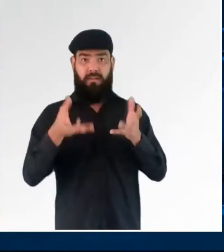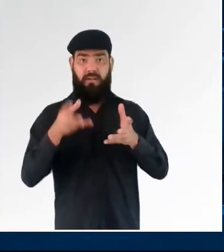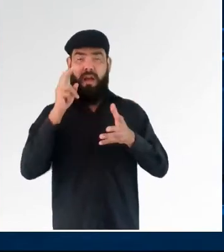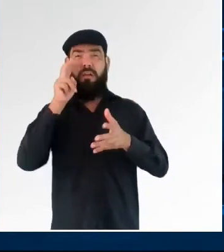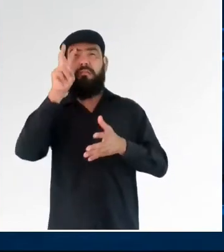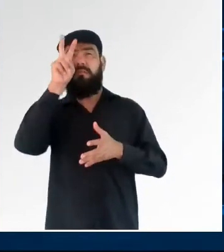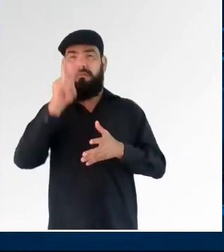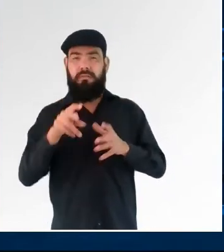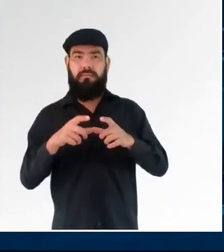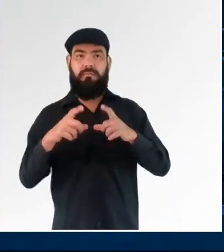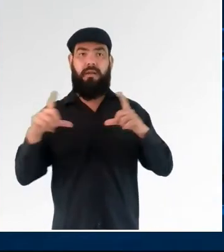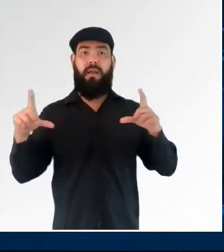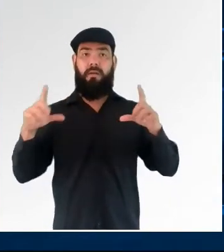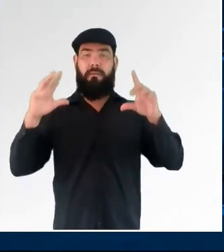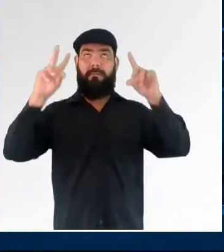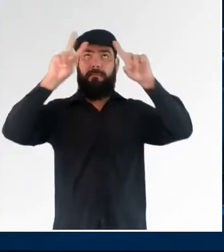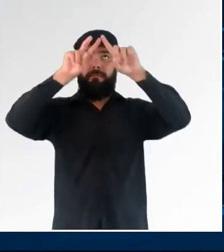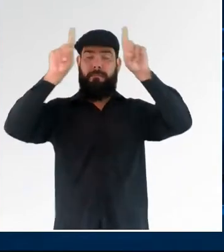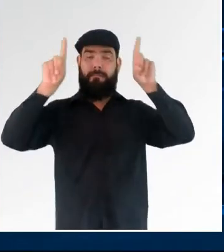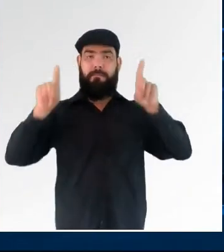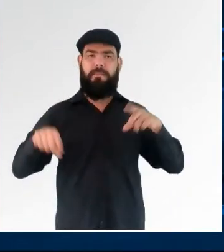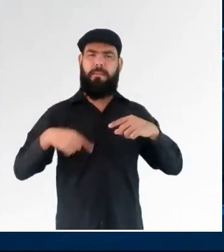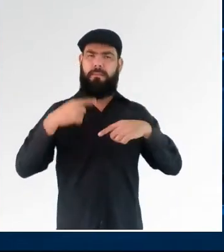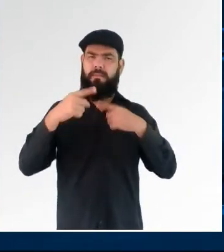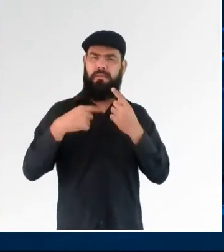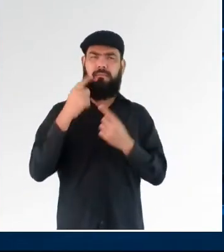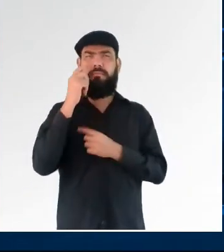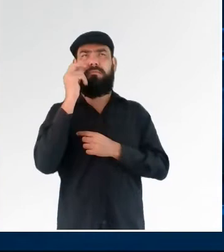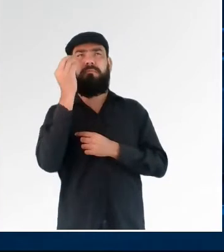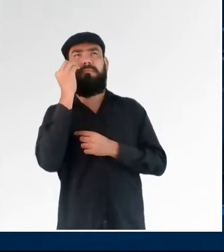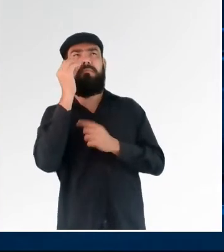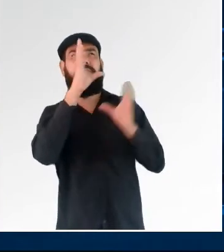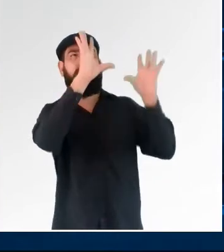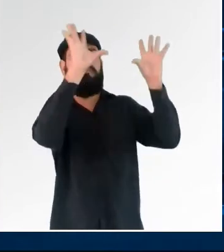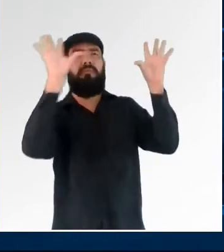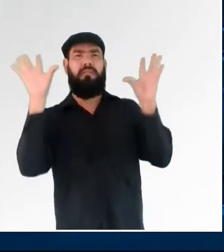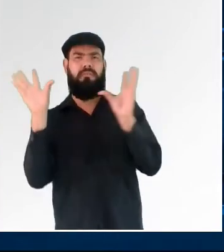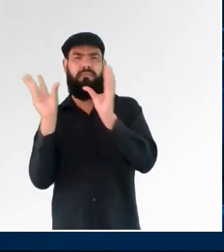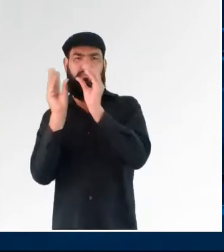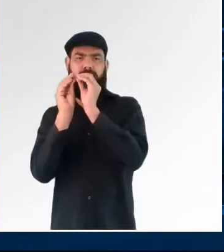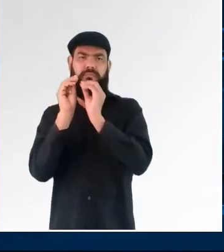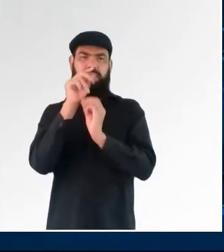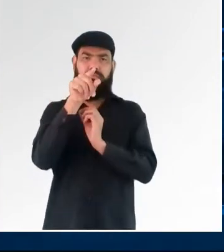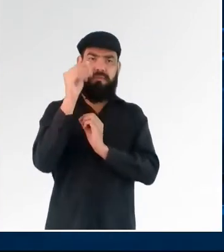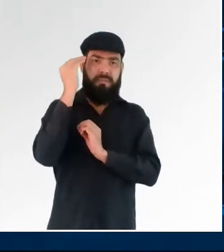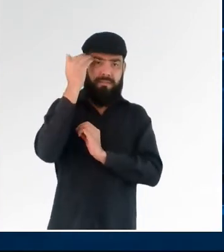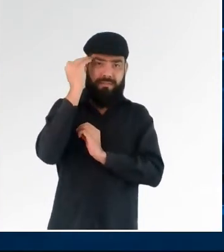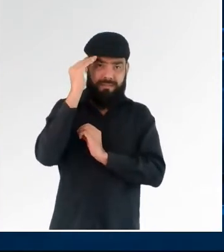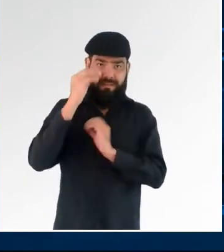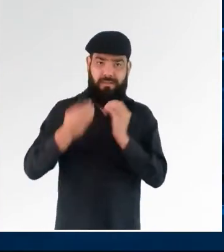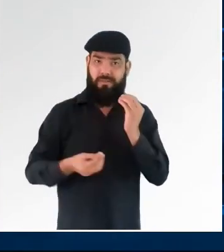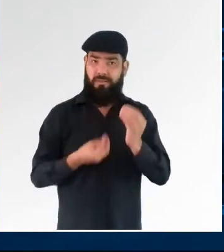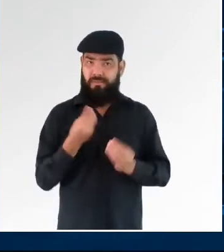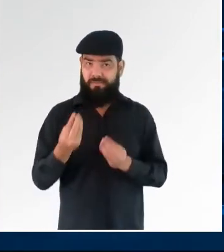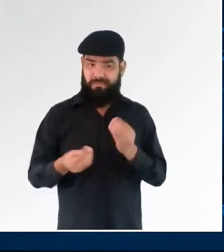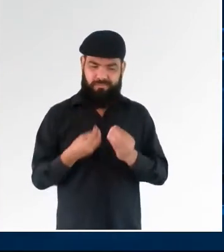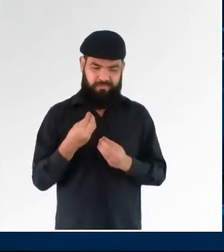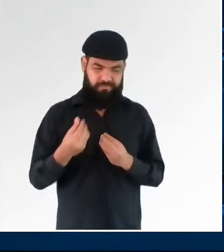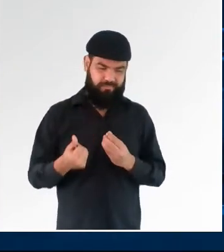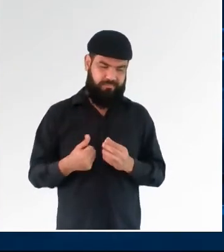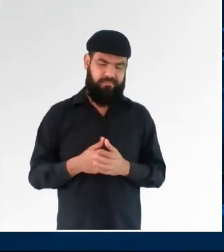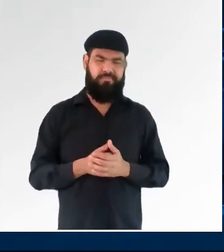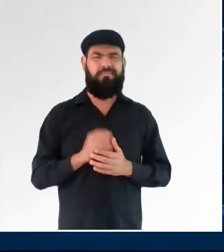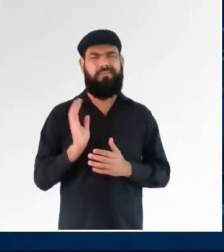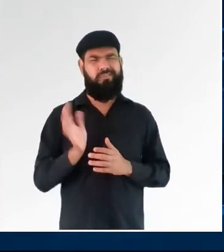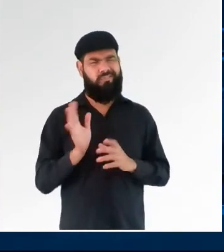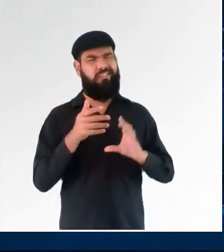agora e vamos depois ver um resumo desse texto, para você entender como funciona. Já lemos ali as características